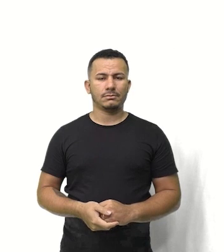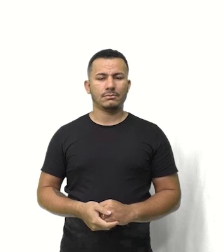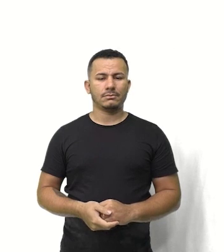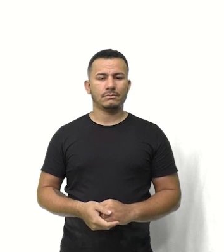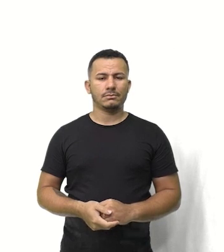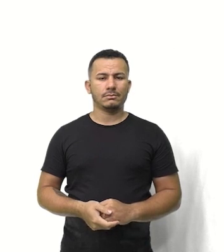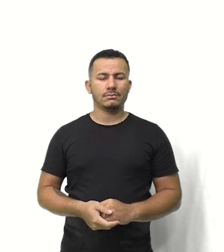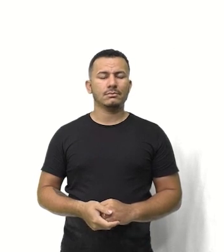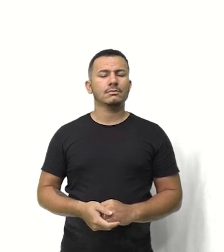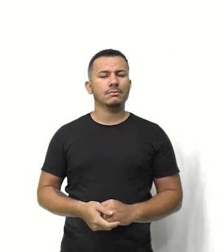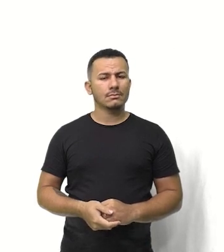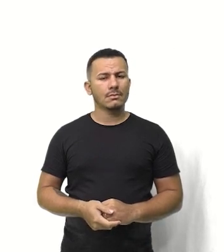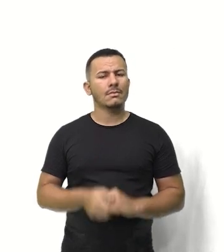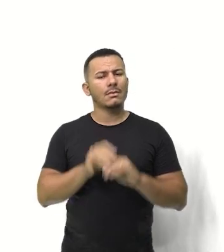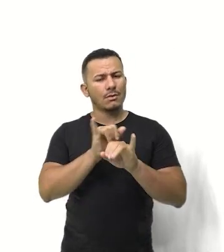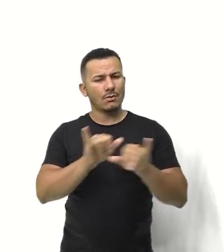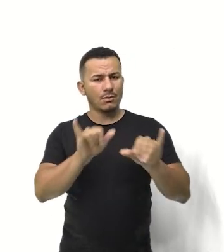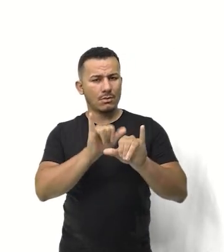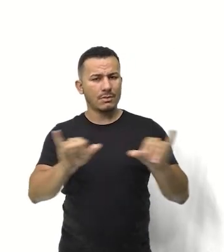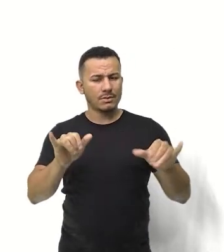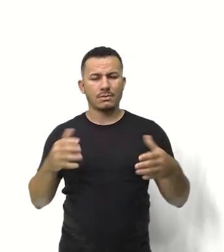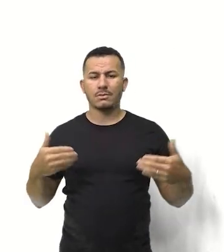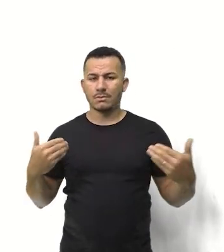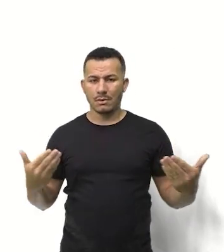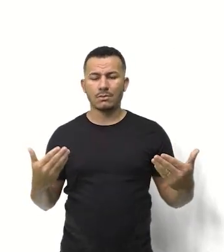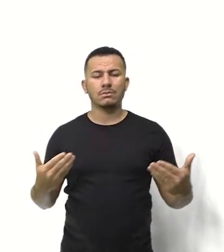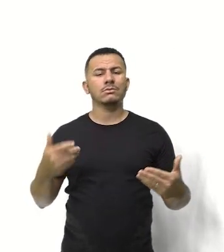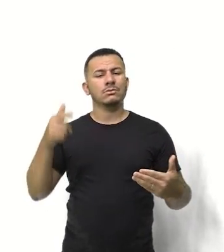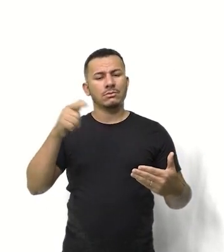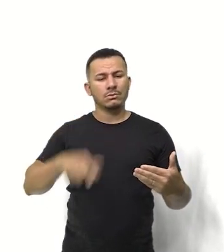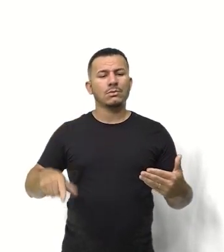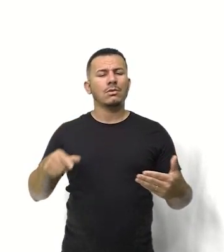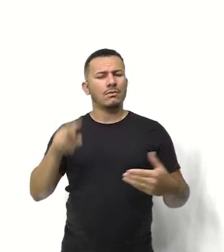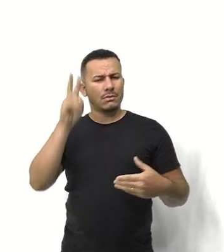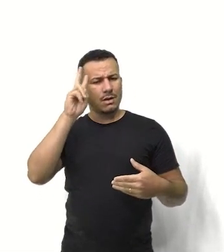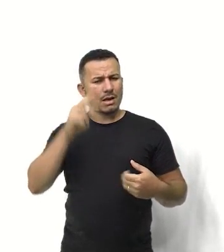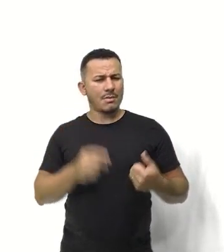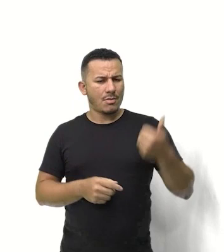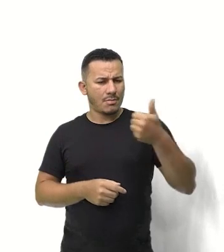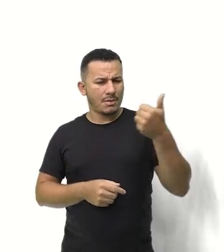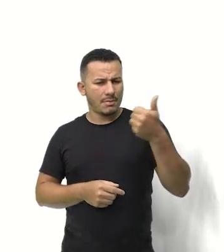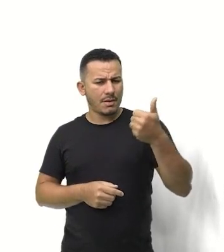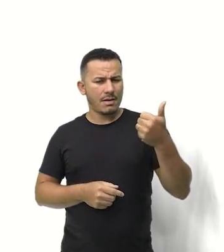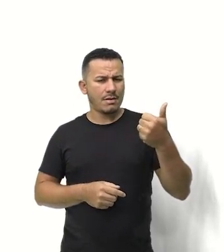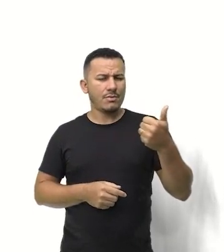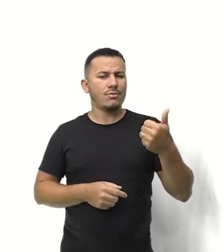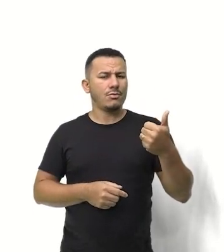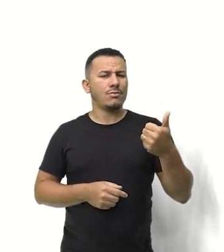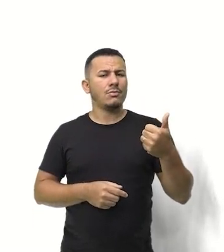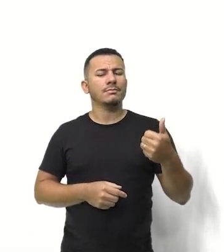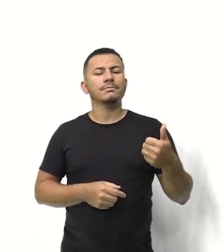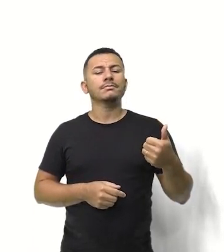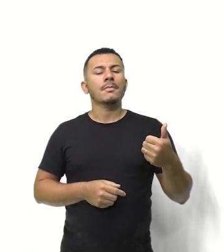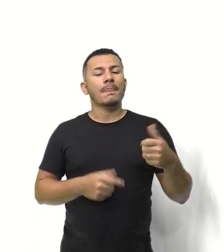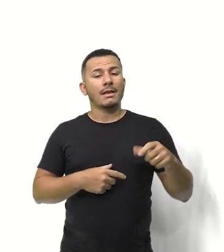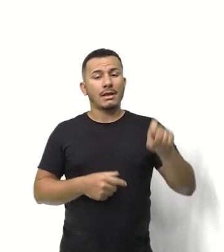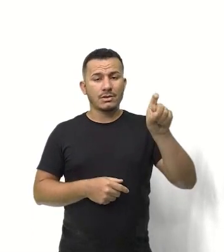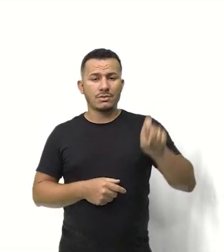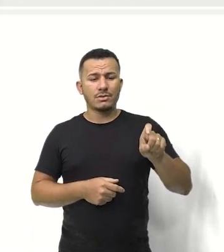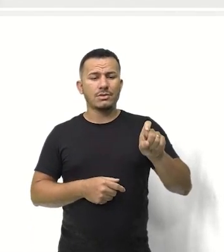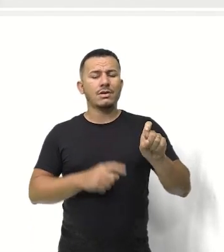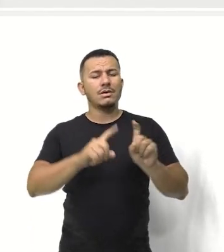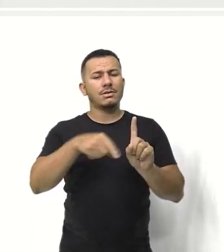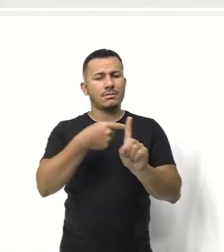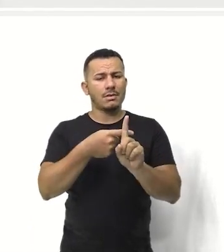complementares. Qual é essa informação complementar? Então, vamos pegar o primeirinho, bonitinho. O que é que diz o primeiro?